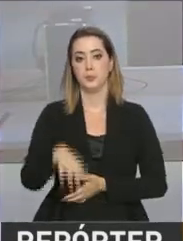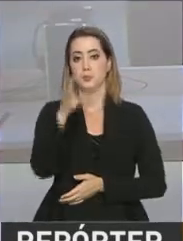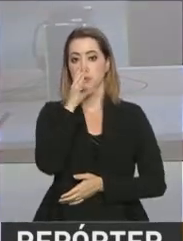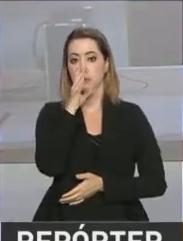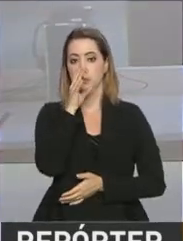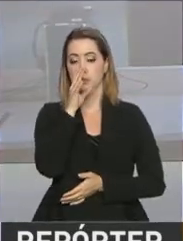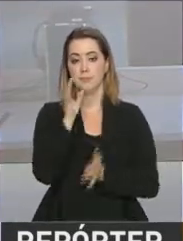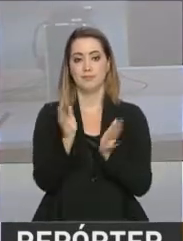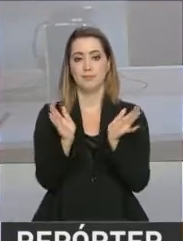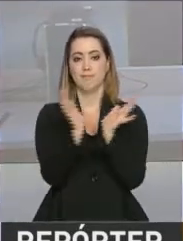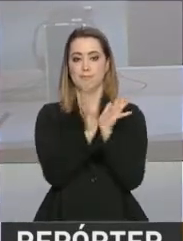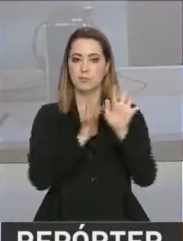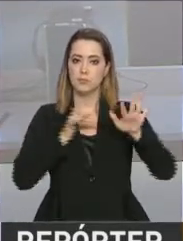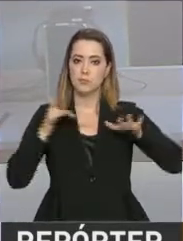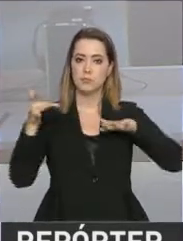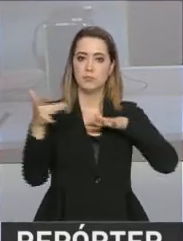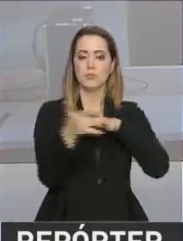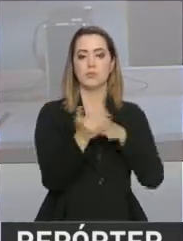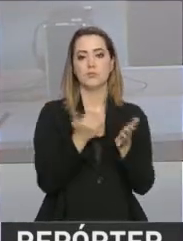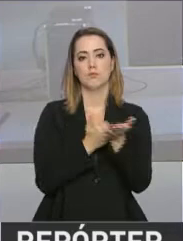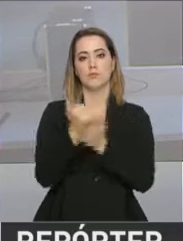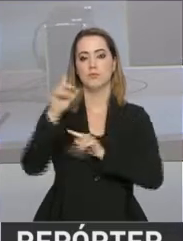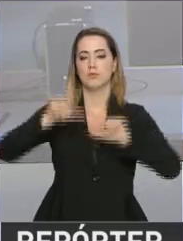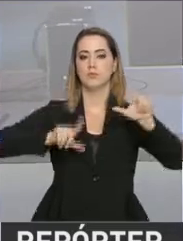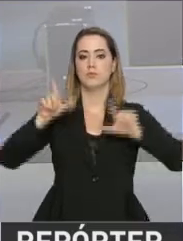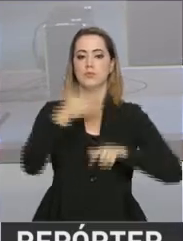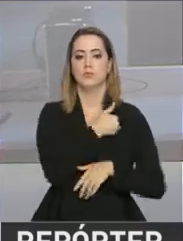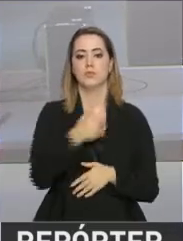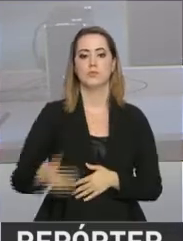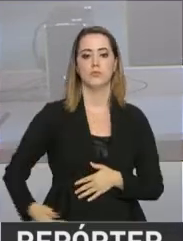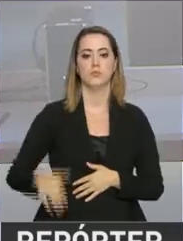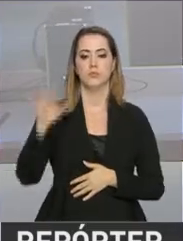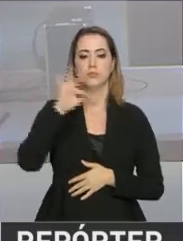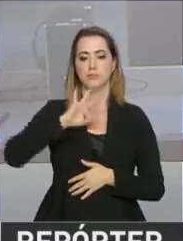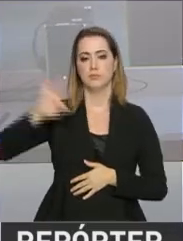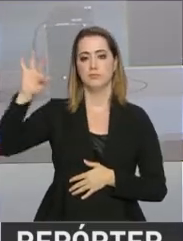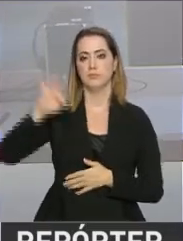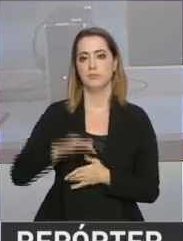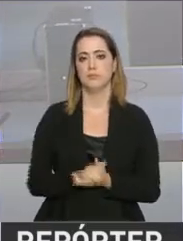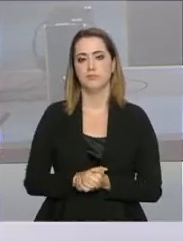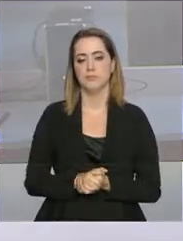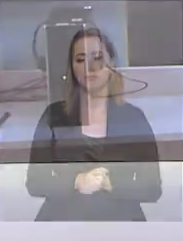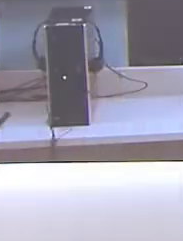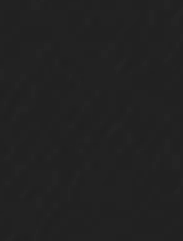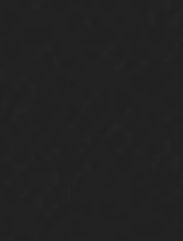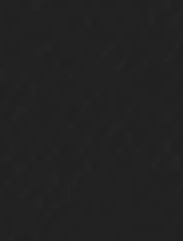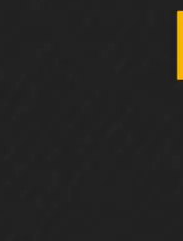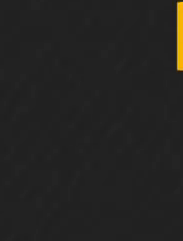Acompanhe as novidades também pelas redes sociais e continue com a gente aqui na NBR, a TV do Governo Federal.